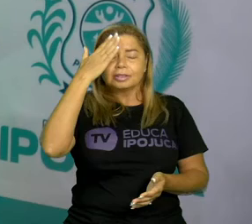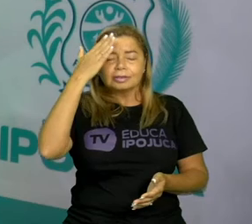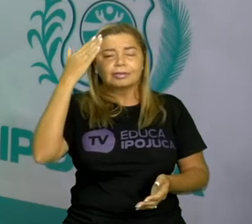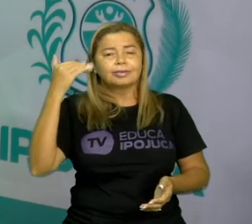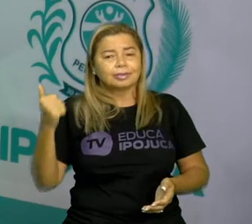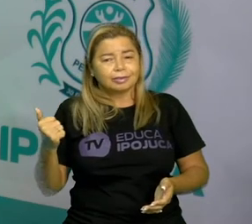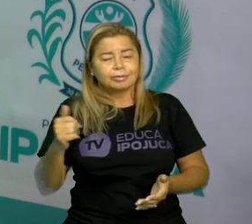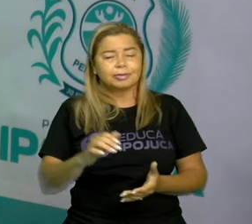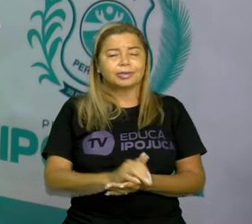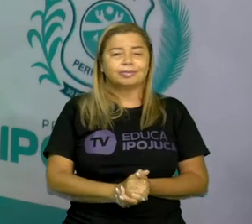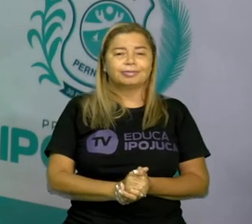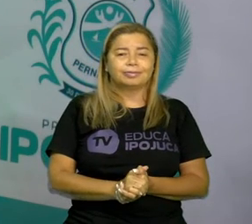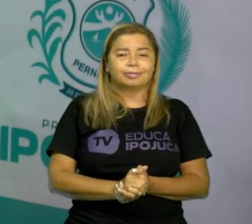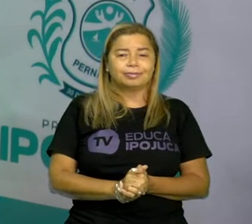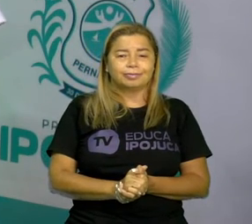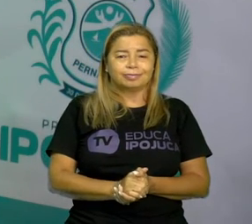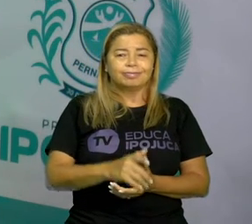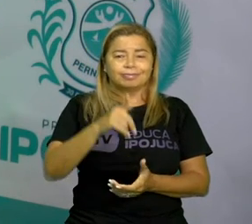vocês irão